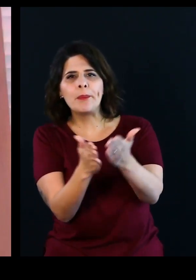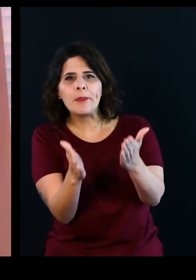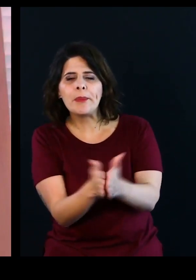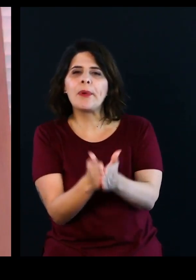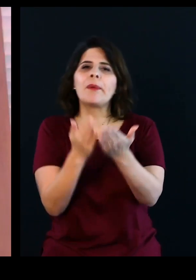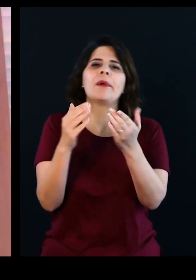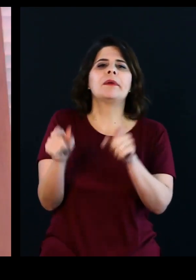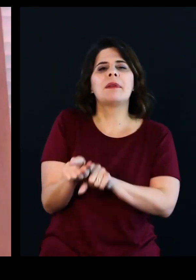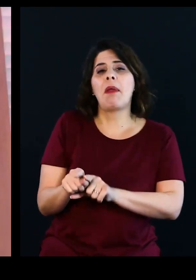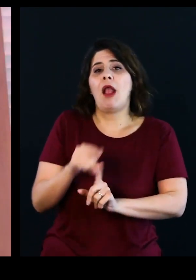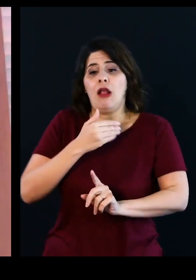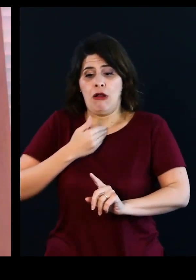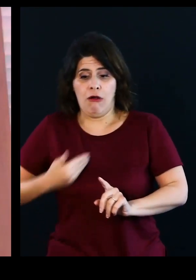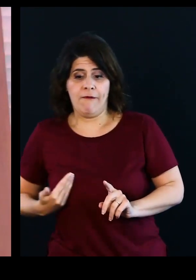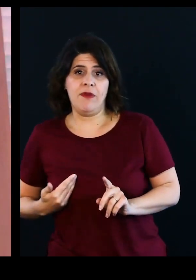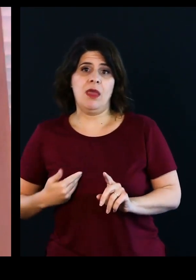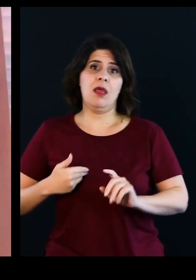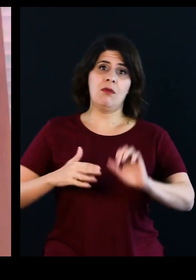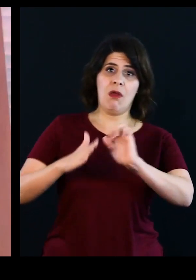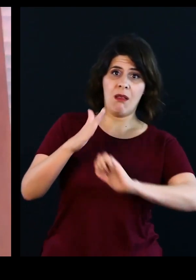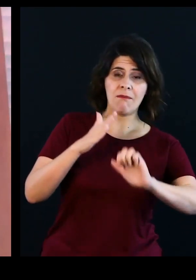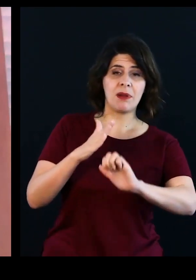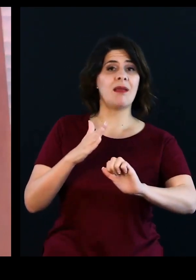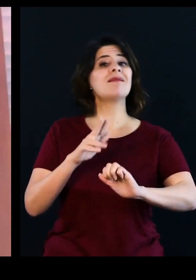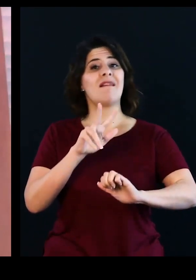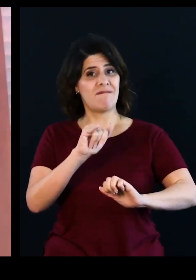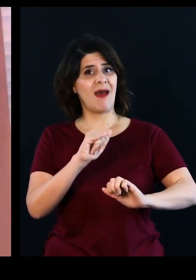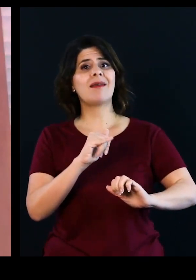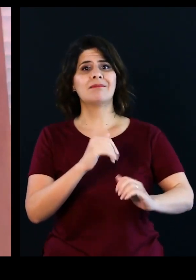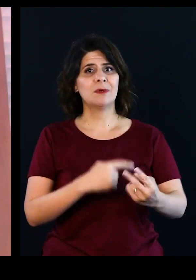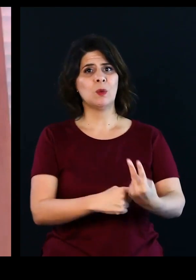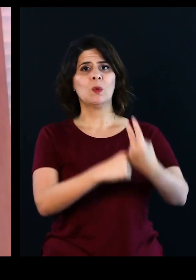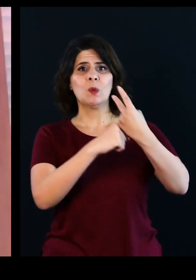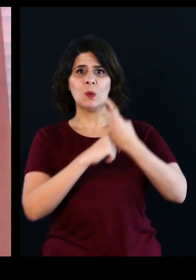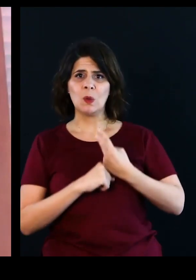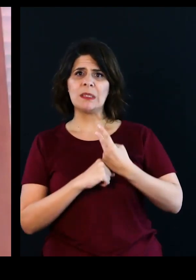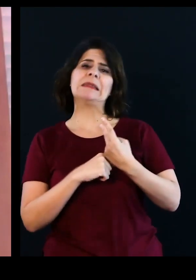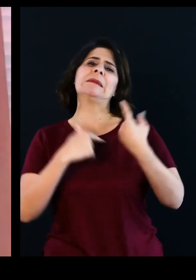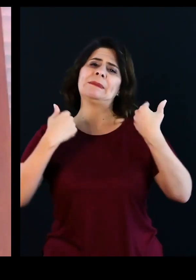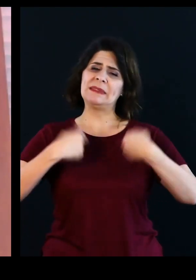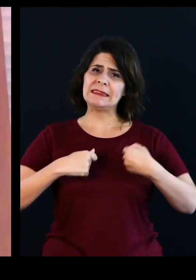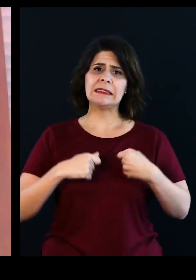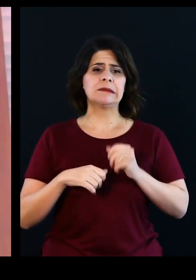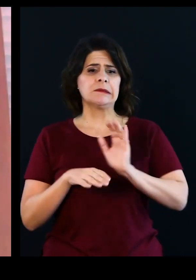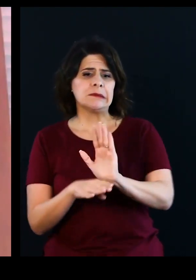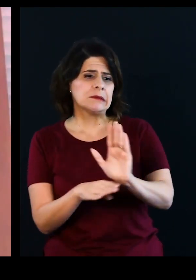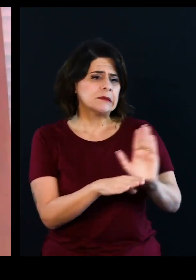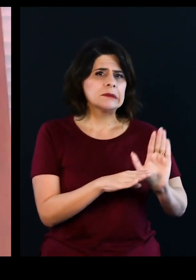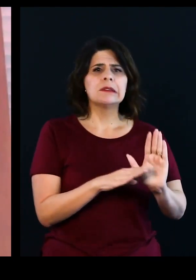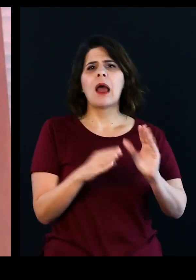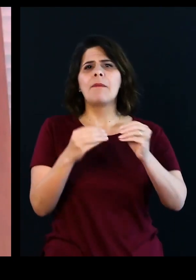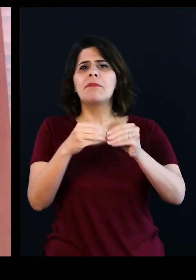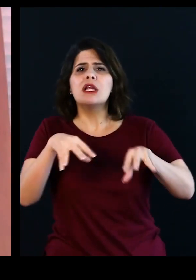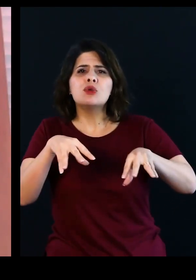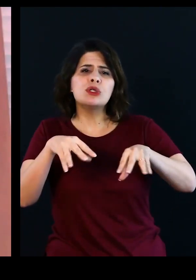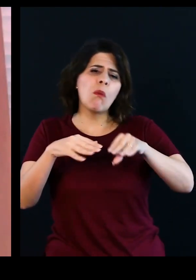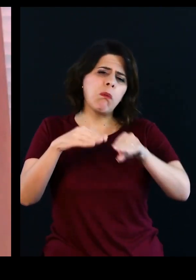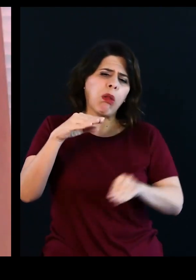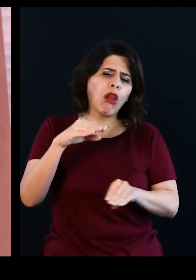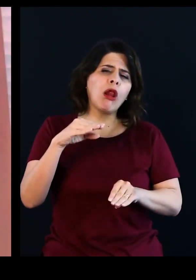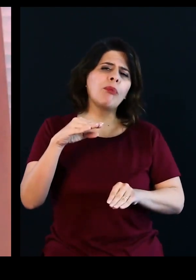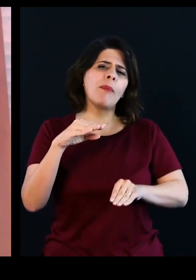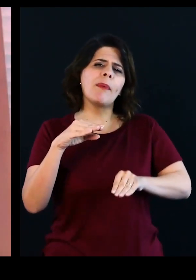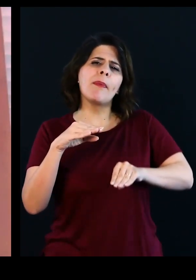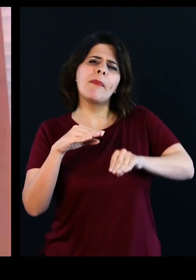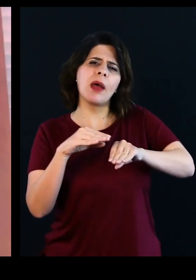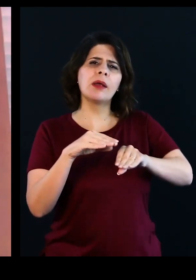né, e a sociedade vão ser mais solicitados para tentar diminuir, mitigar essa situação de miséria e, ao mesmo tempo,